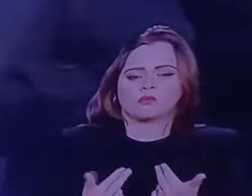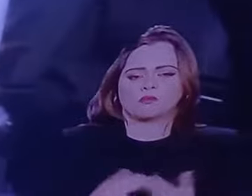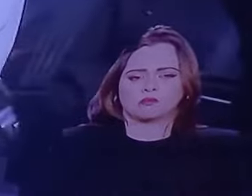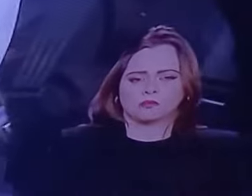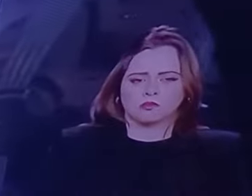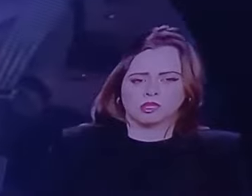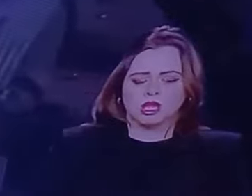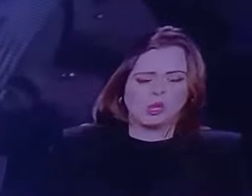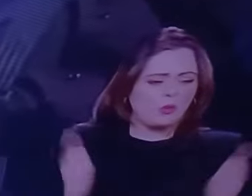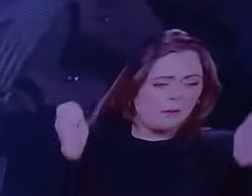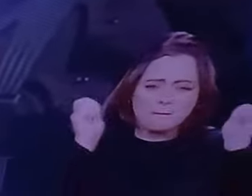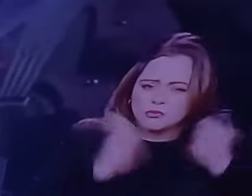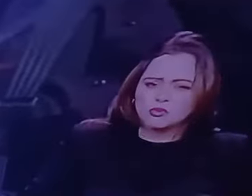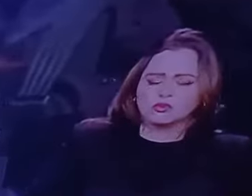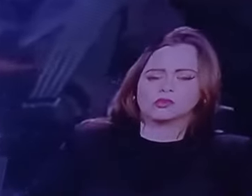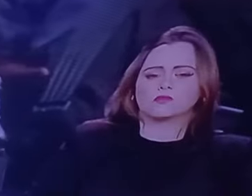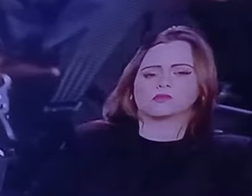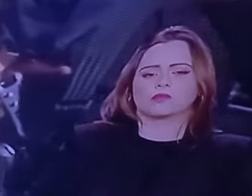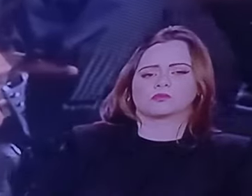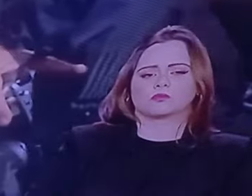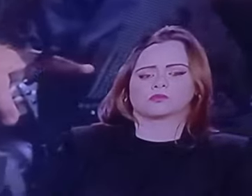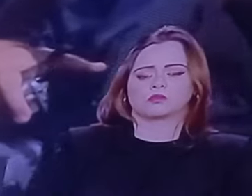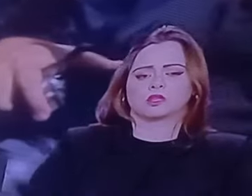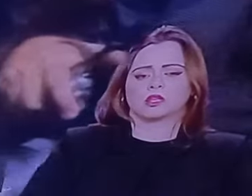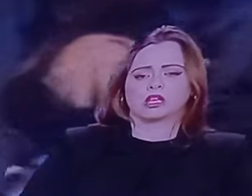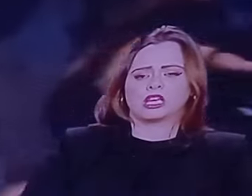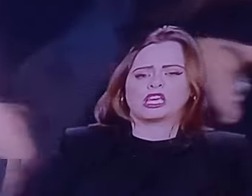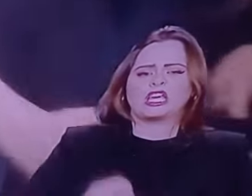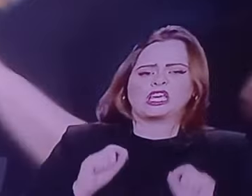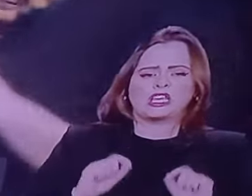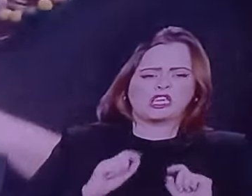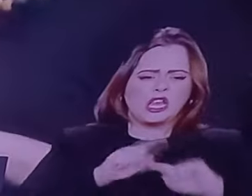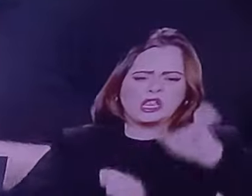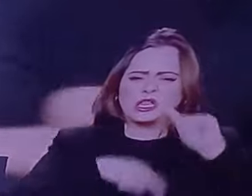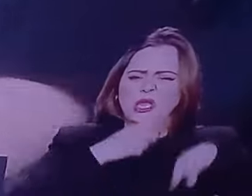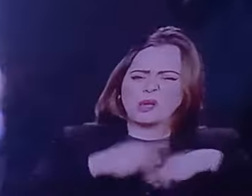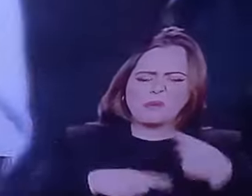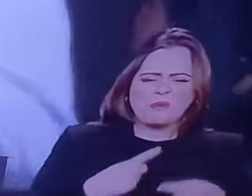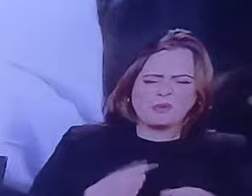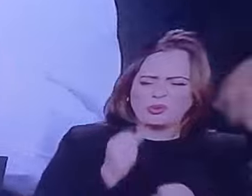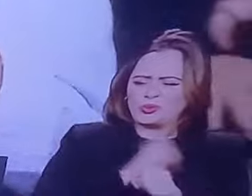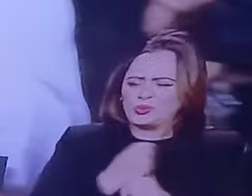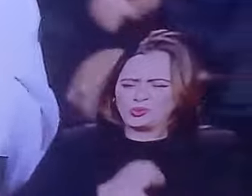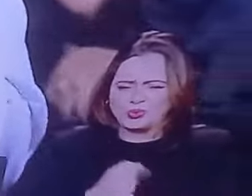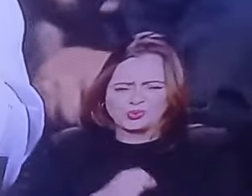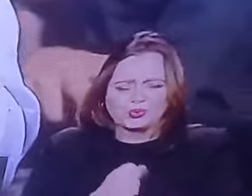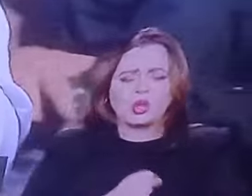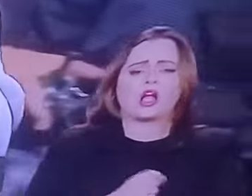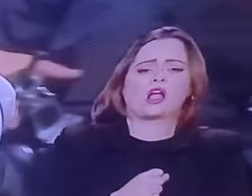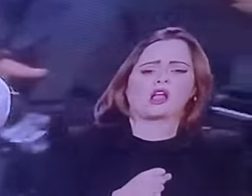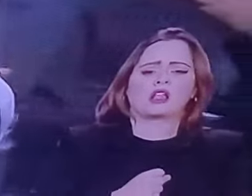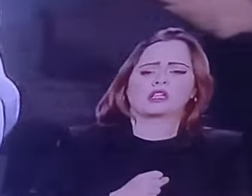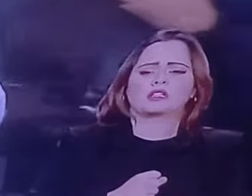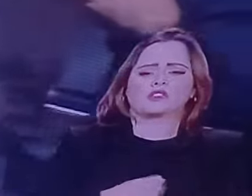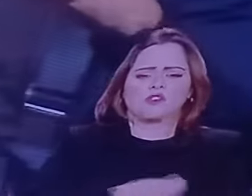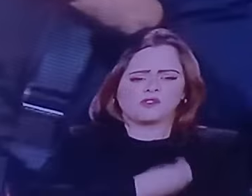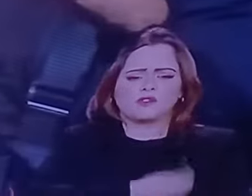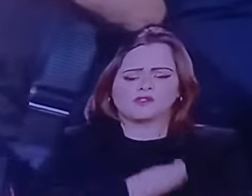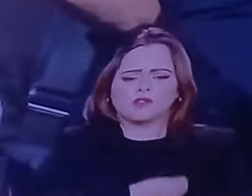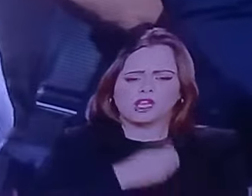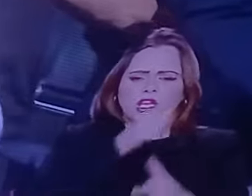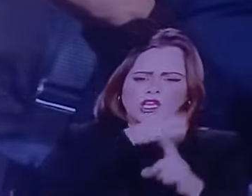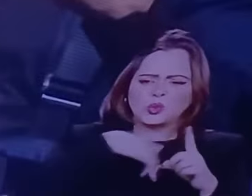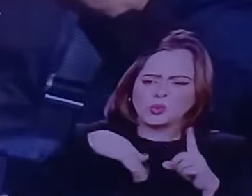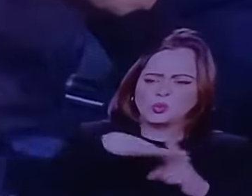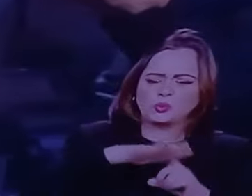Não é possível que depois de tantos milênios de existência da humanidade,